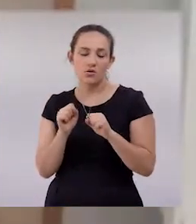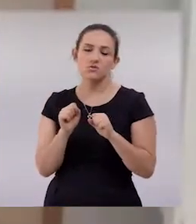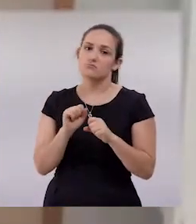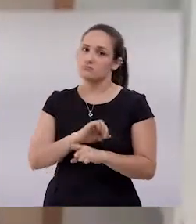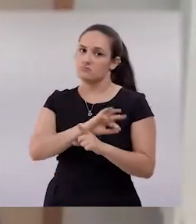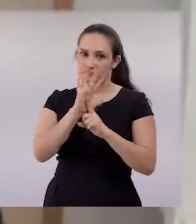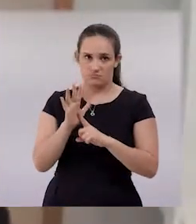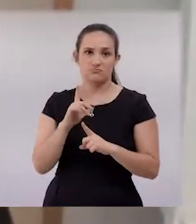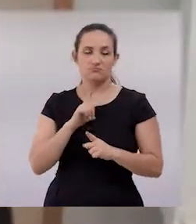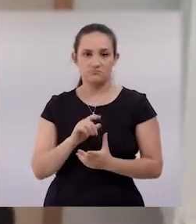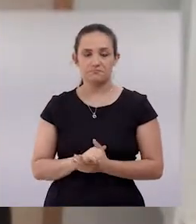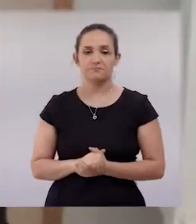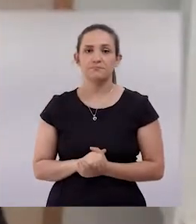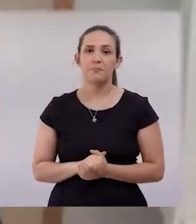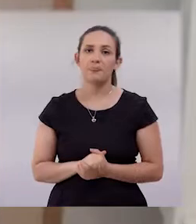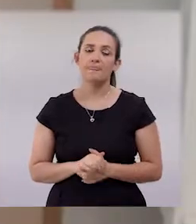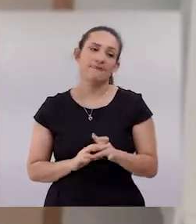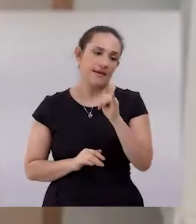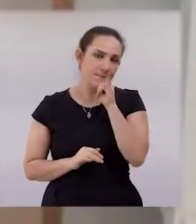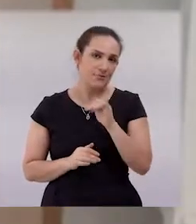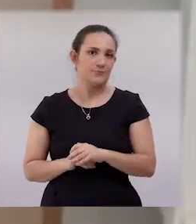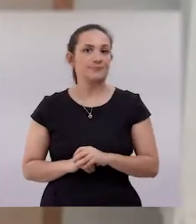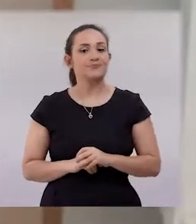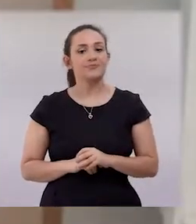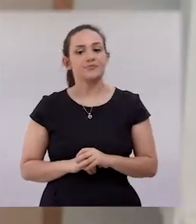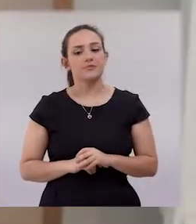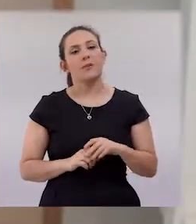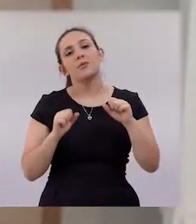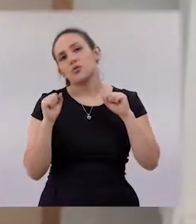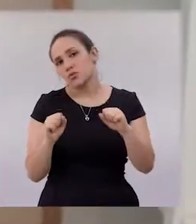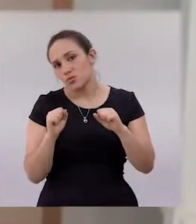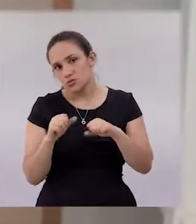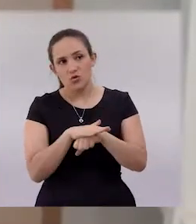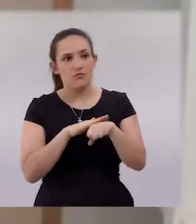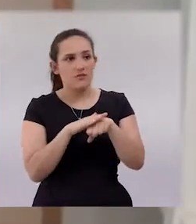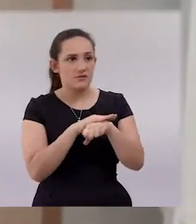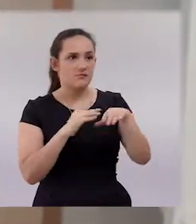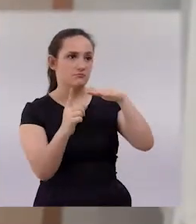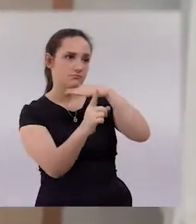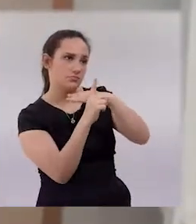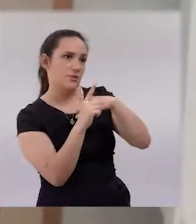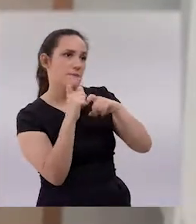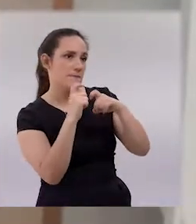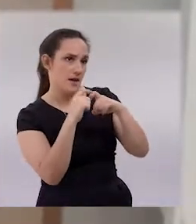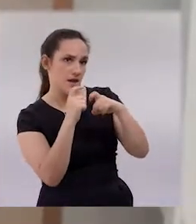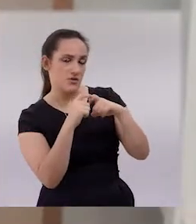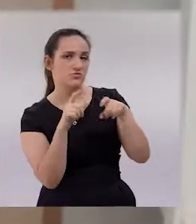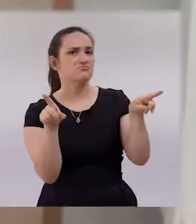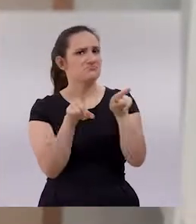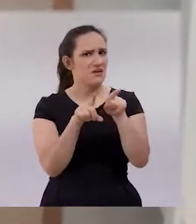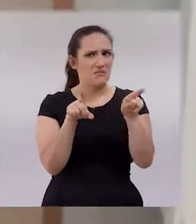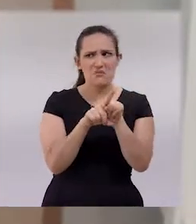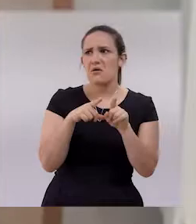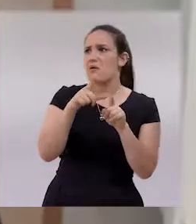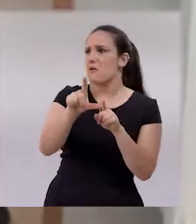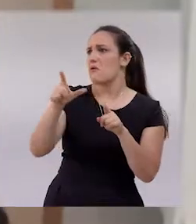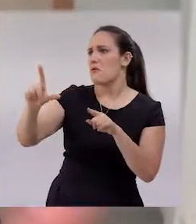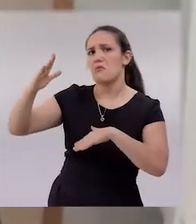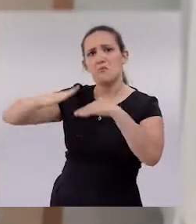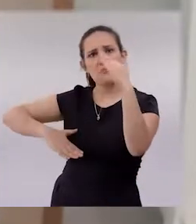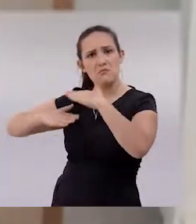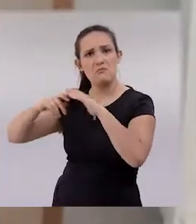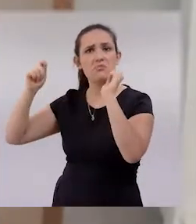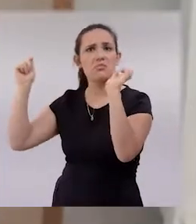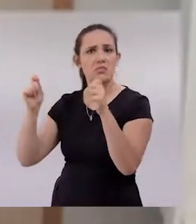em todas as suas funcionalidades. Então, é permitido realizar a teleconsulta não apenas médica, mas também